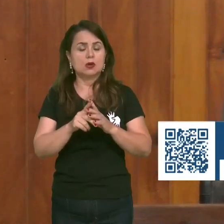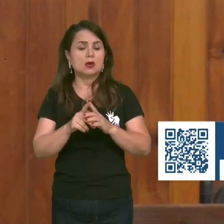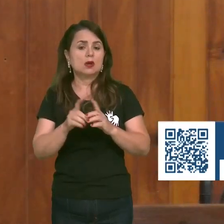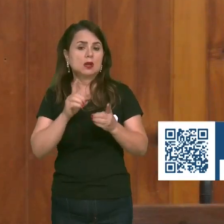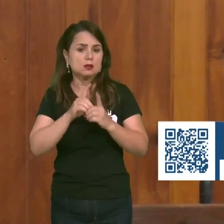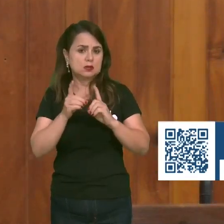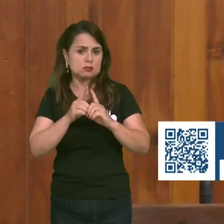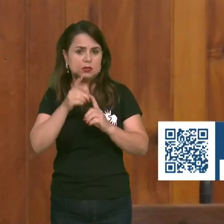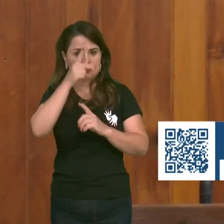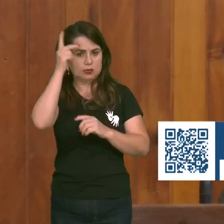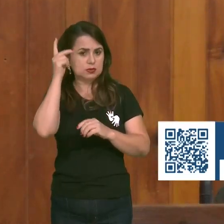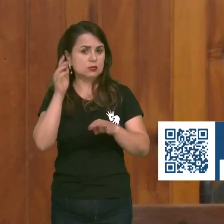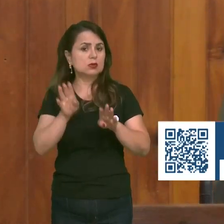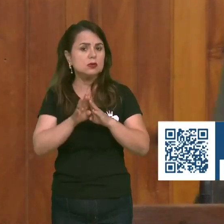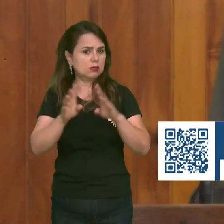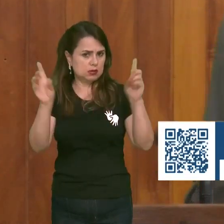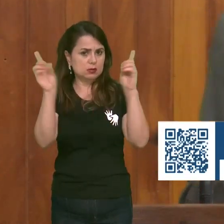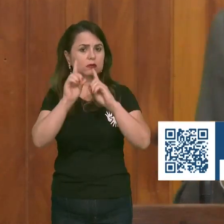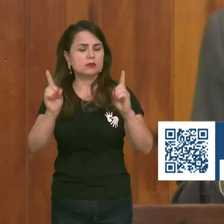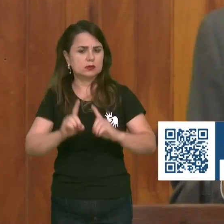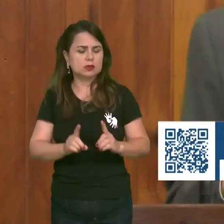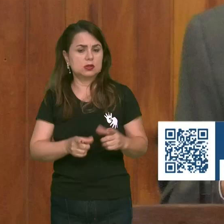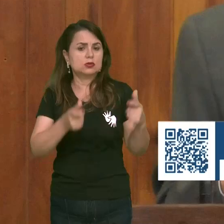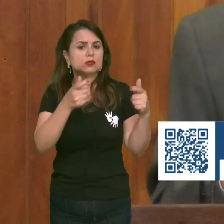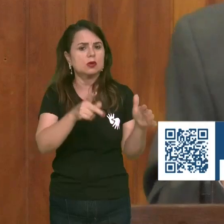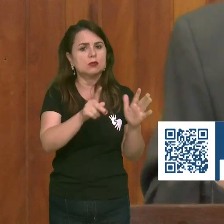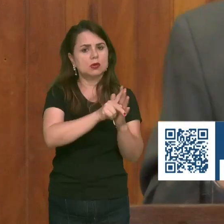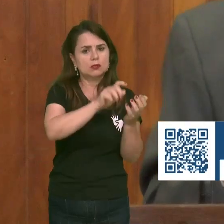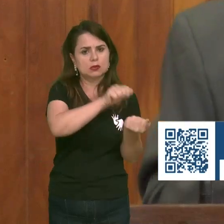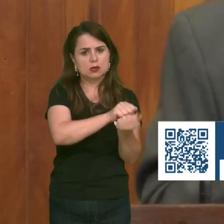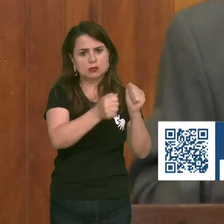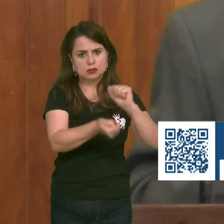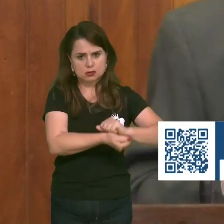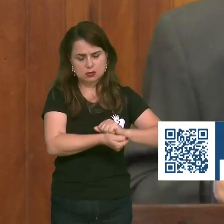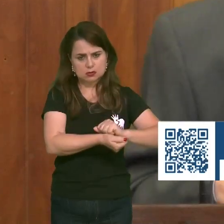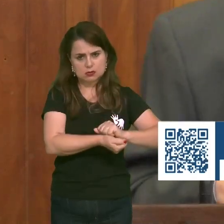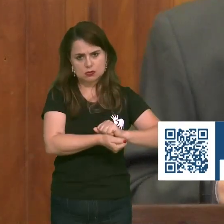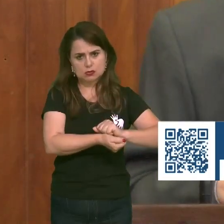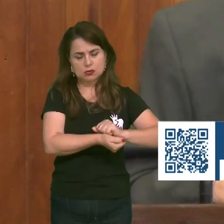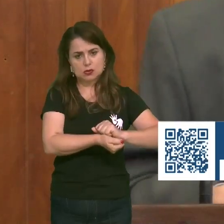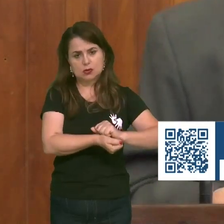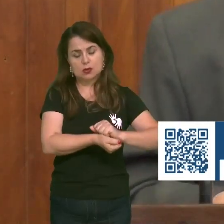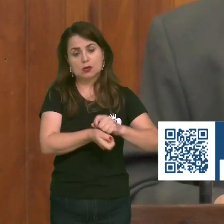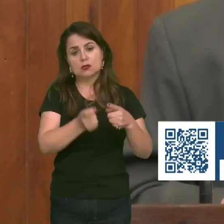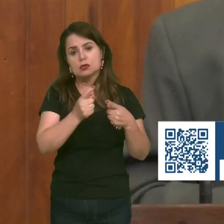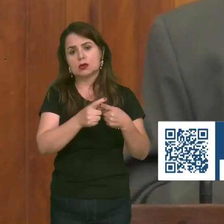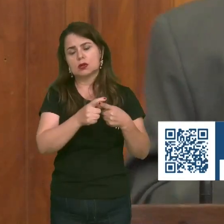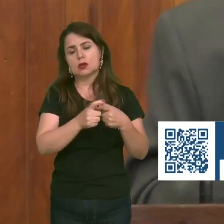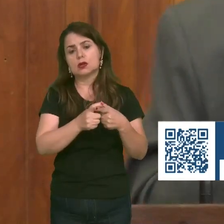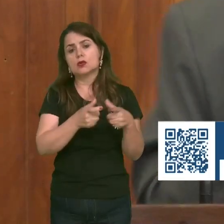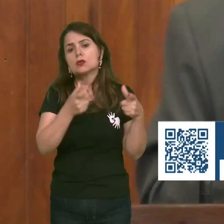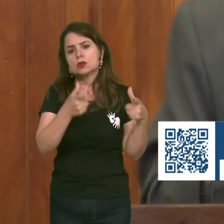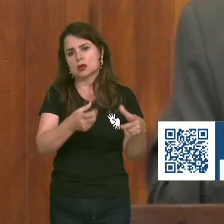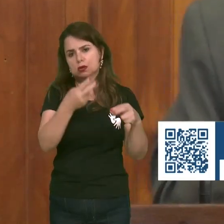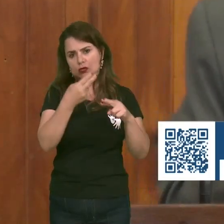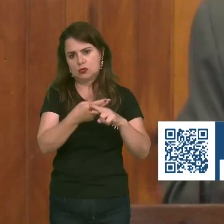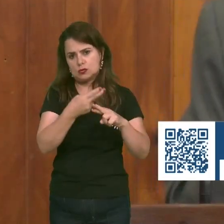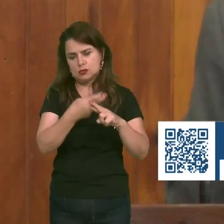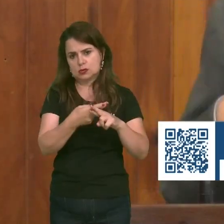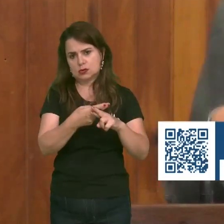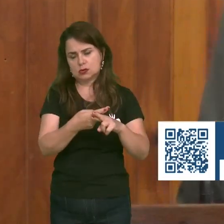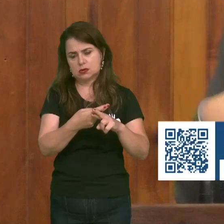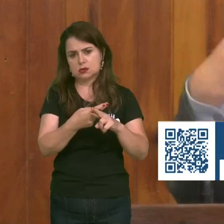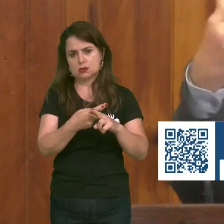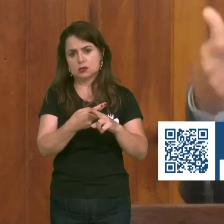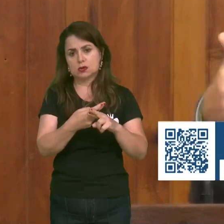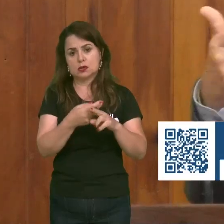necessidades especiais ou uma grande quantidade de pessoas que se ocupam do evento que se